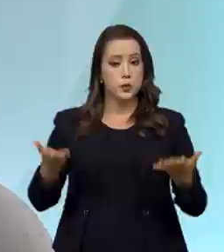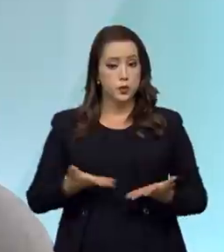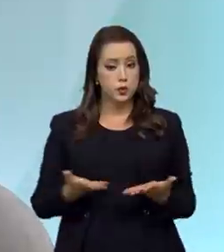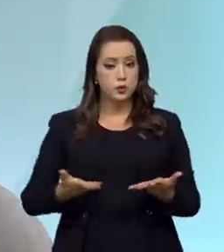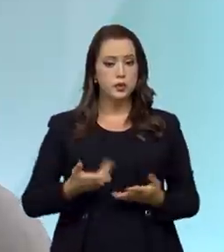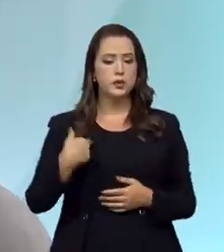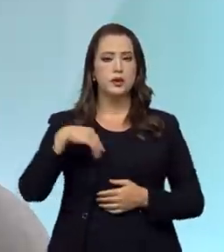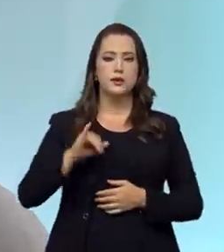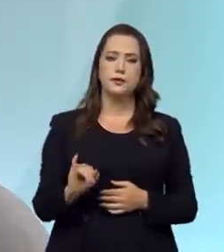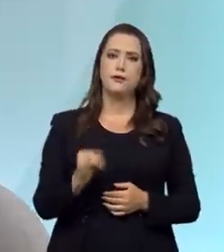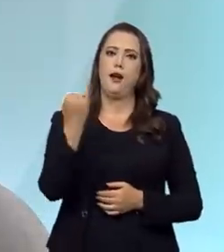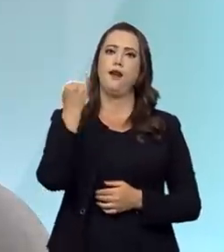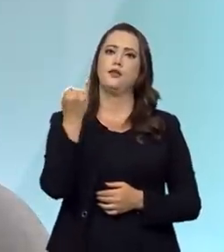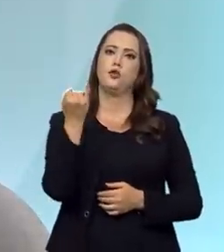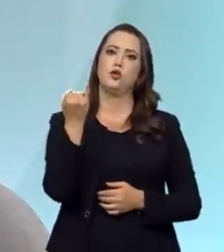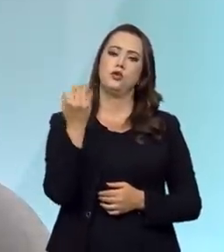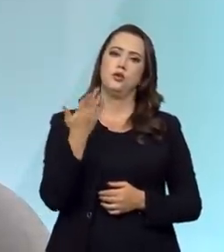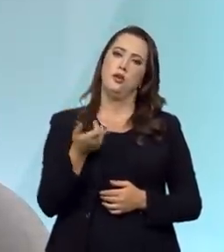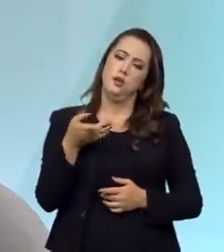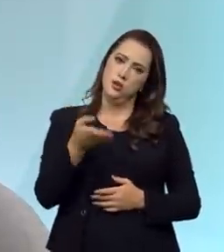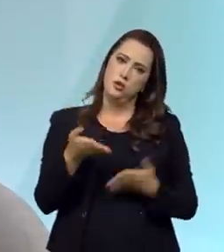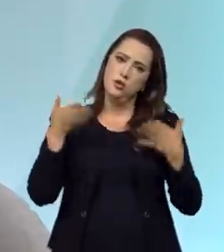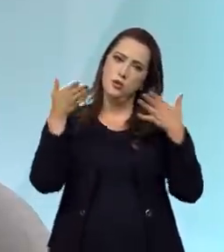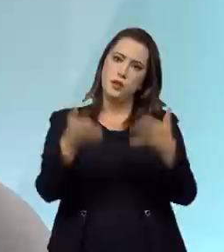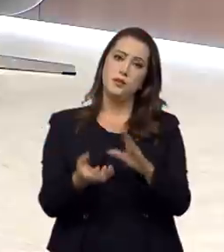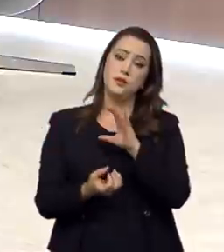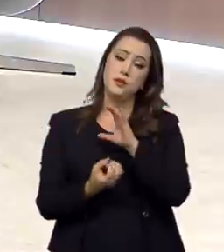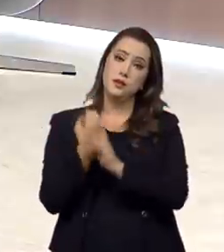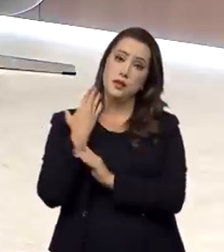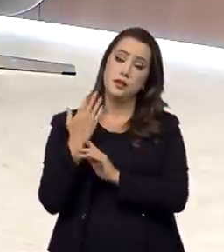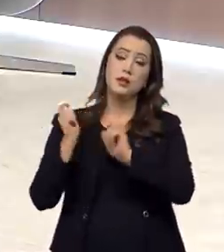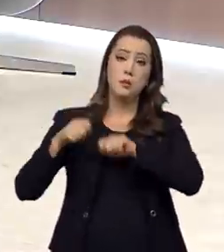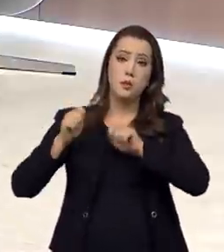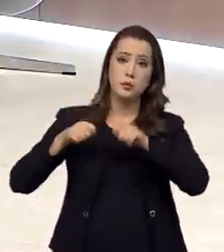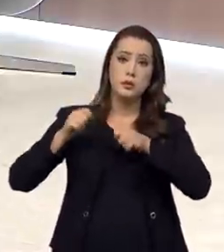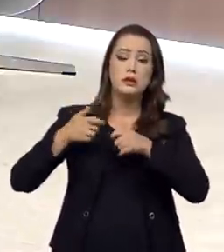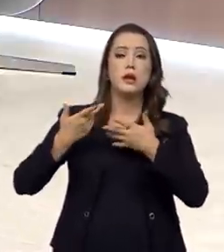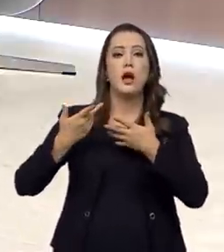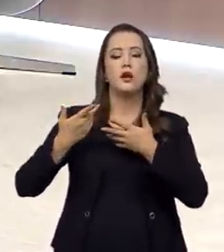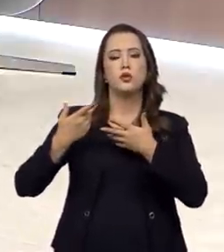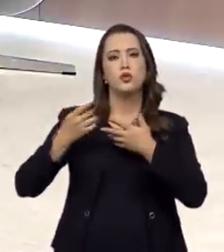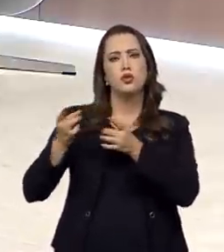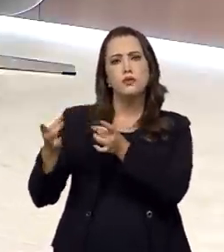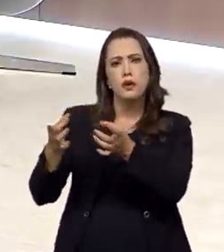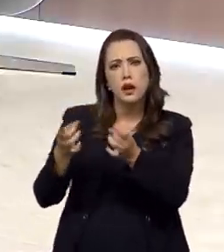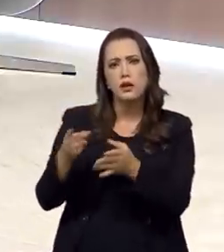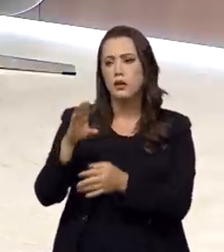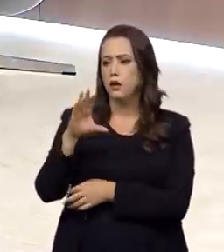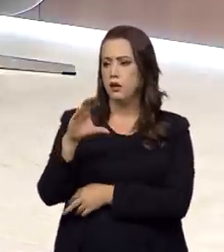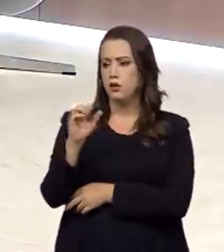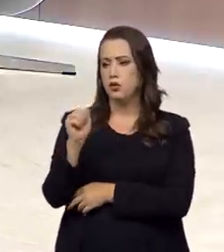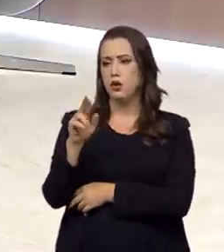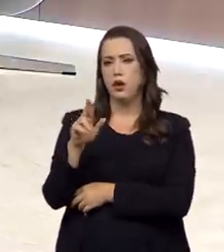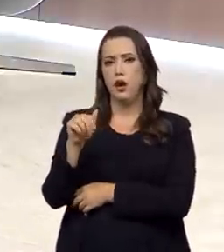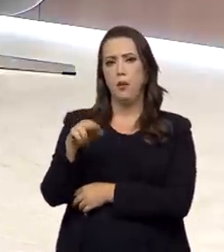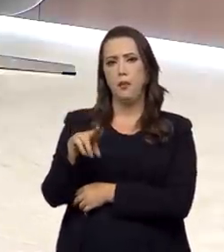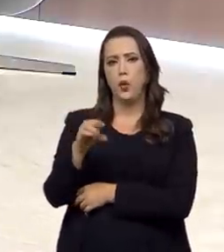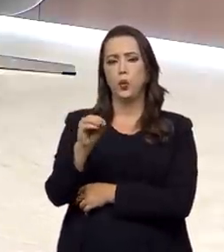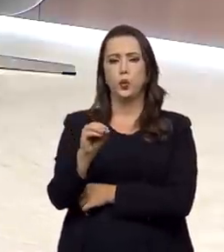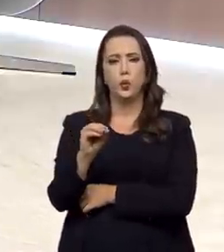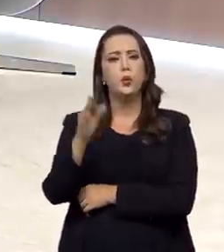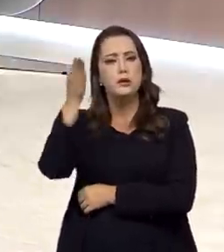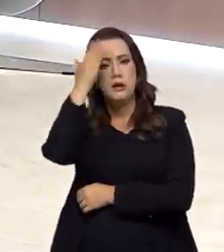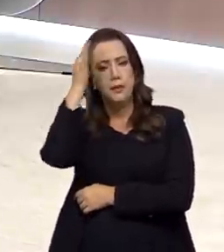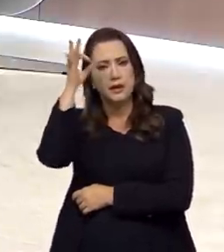oportunidade EA honra de participar da criação desse mercado de carbono e tem toda a parte técnica para saber exatamente quais seriam os benefícios